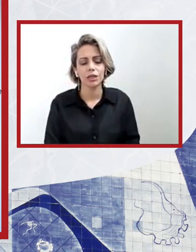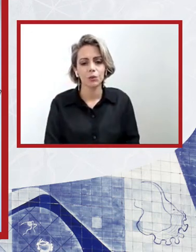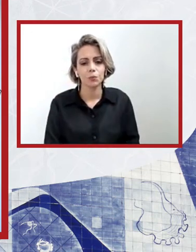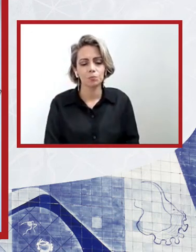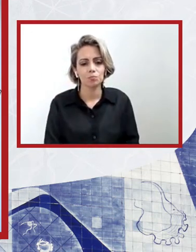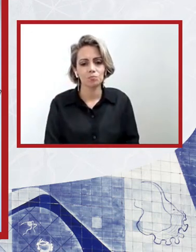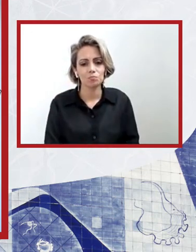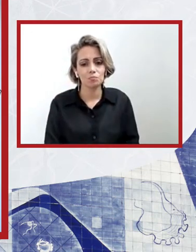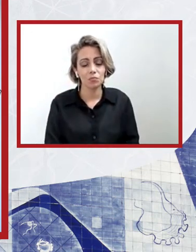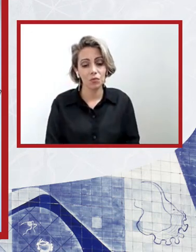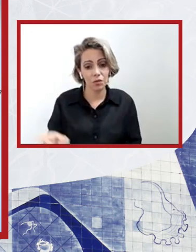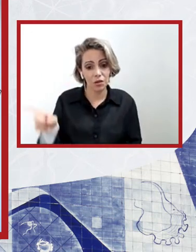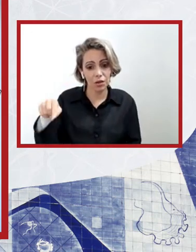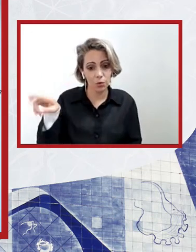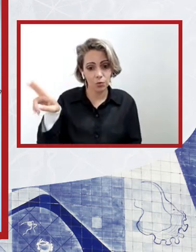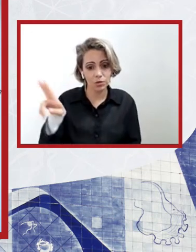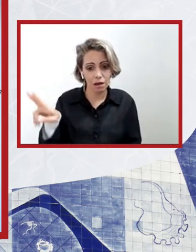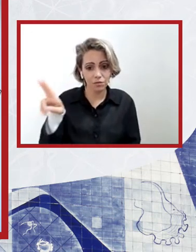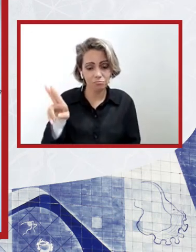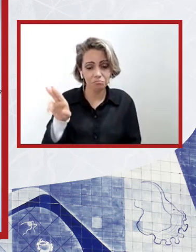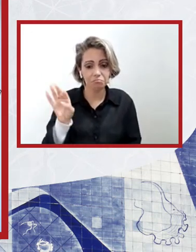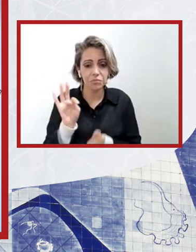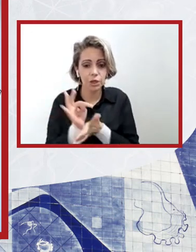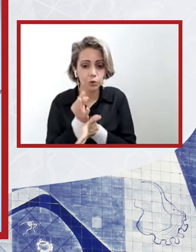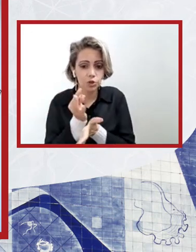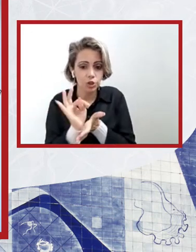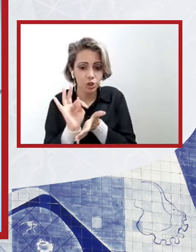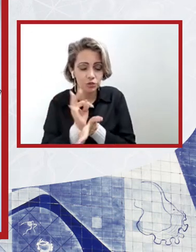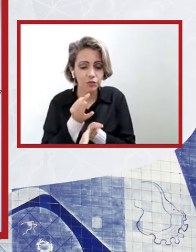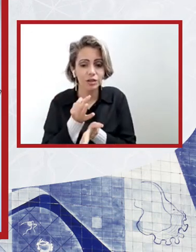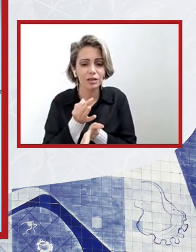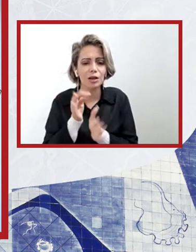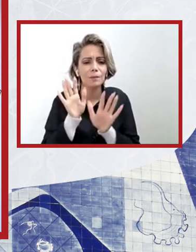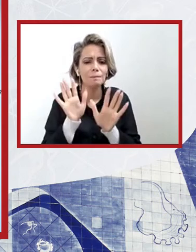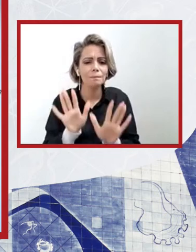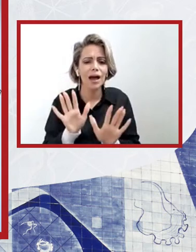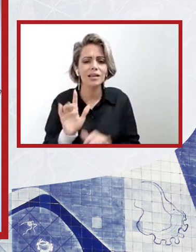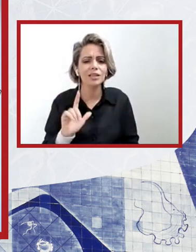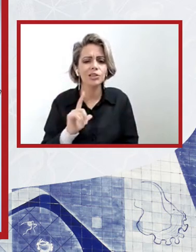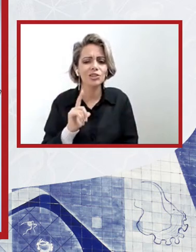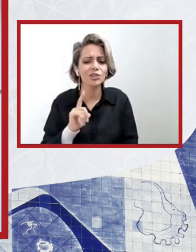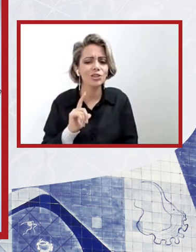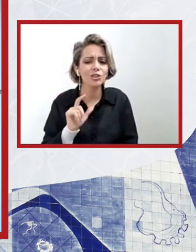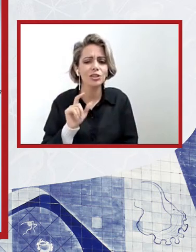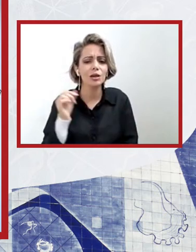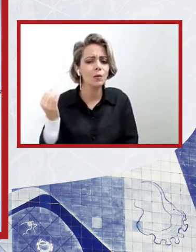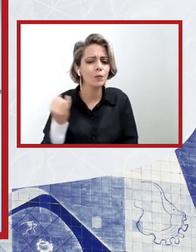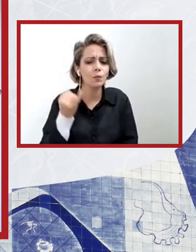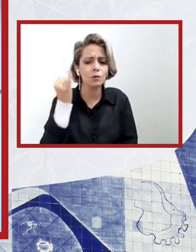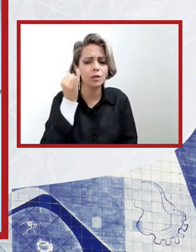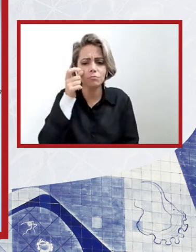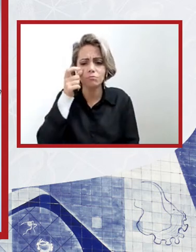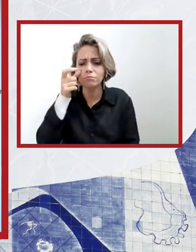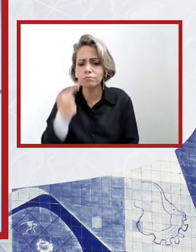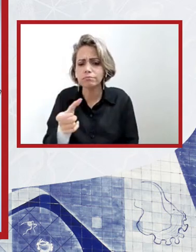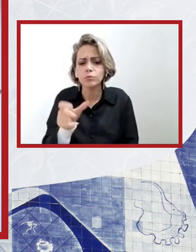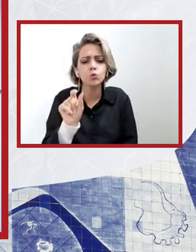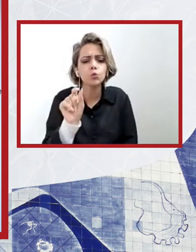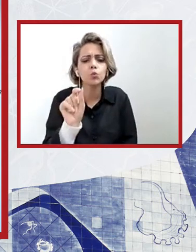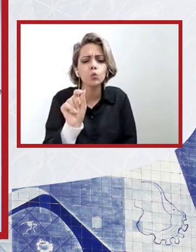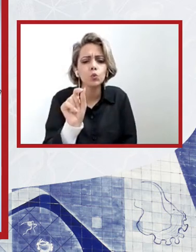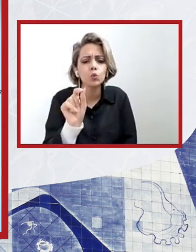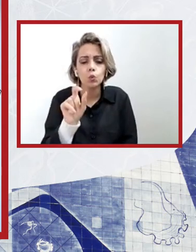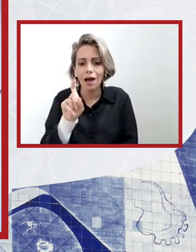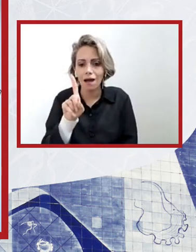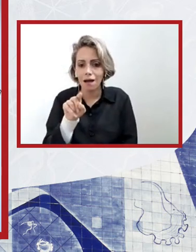que eles utilizaram, mas algo muito importante nos chama a atenção, que é